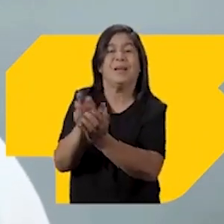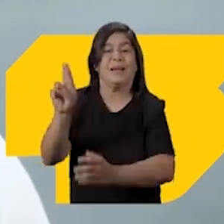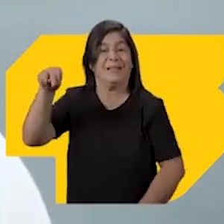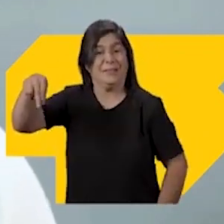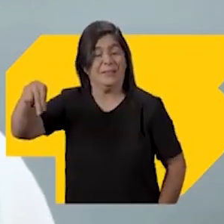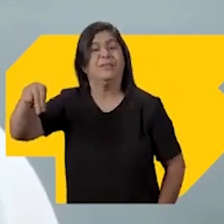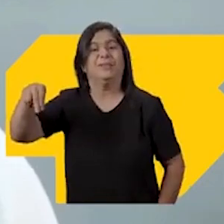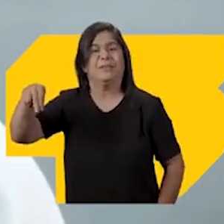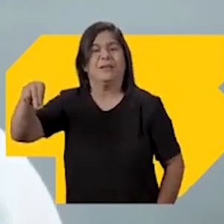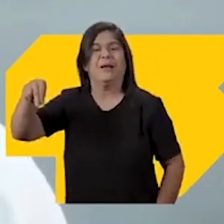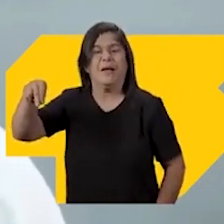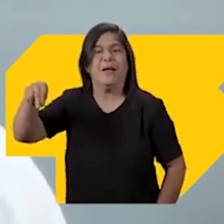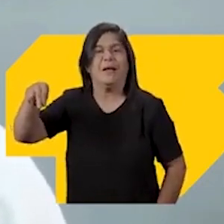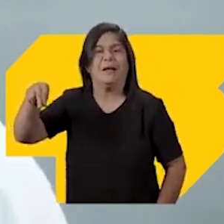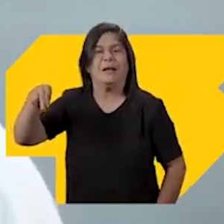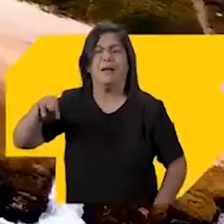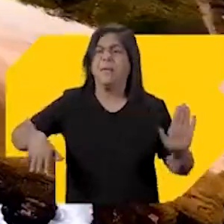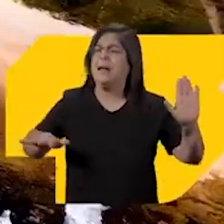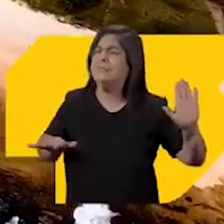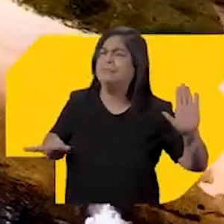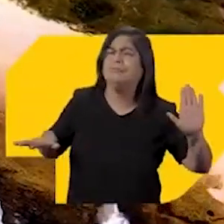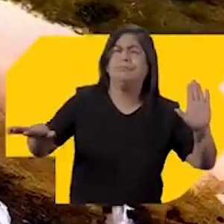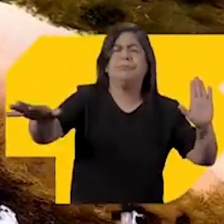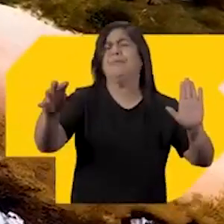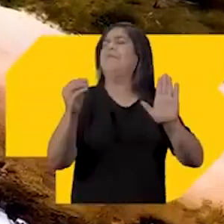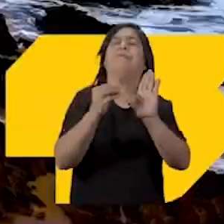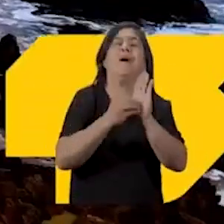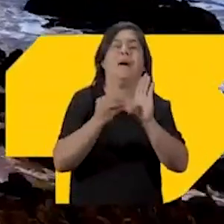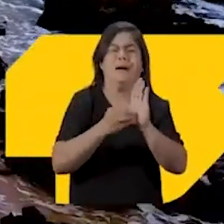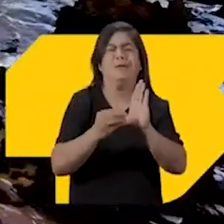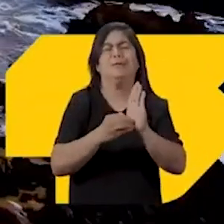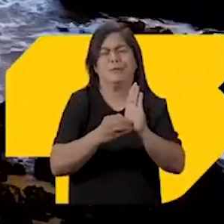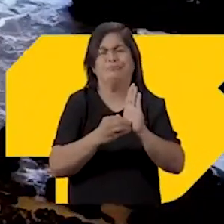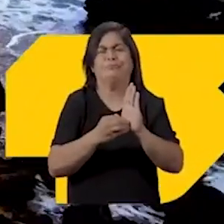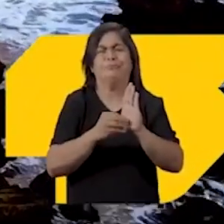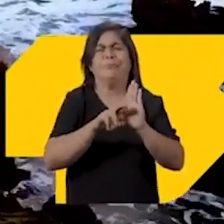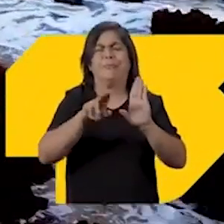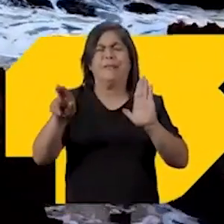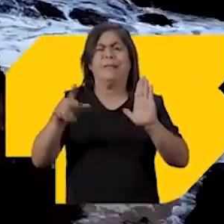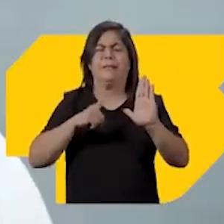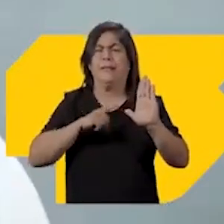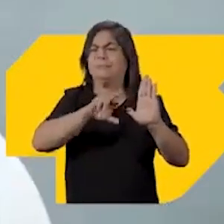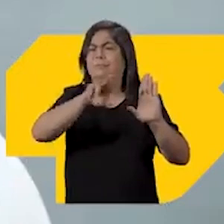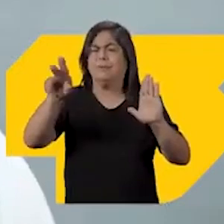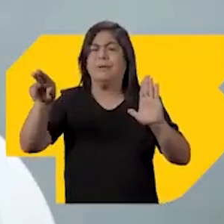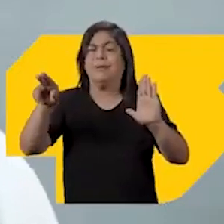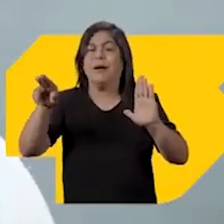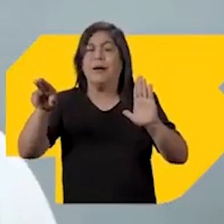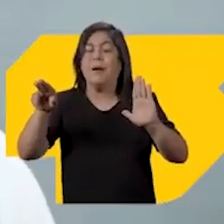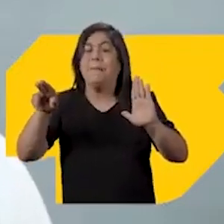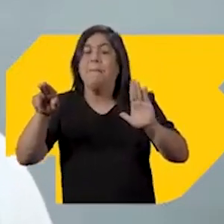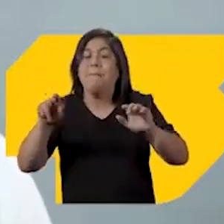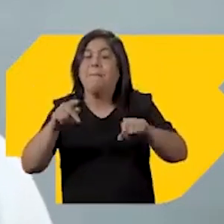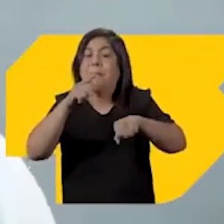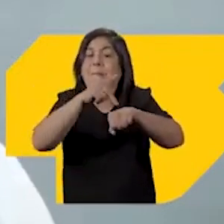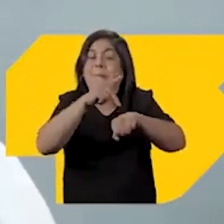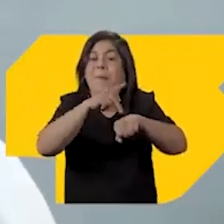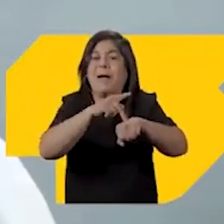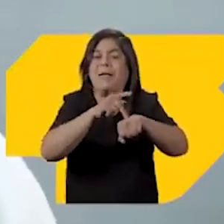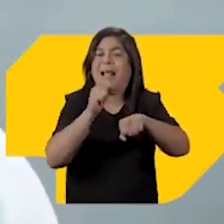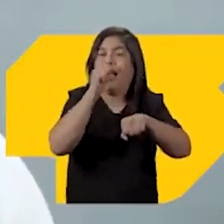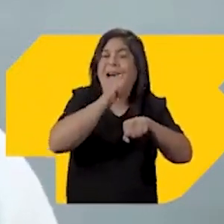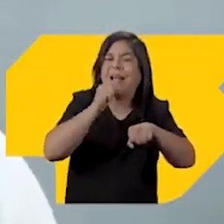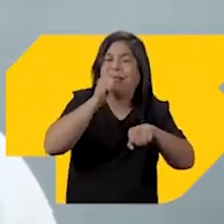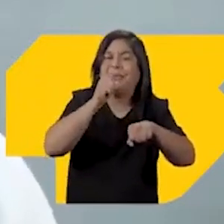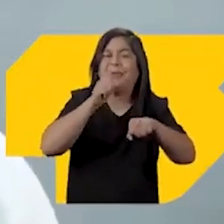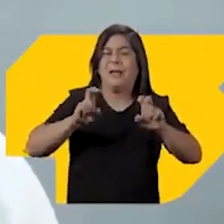do lado, como em Pernambuco e Rio Grande do Norte. Temos um litoral incrível e pouco explorado, mas temos também diversos atrativos como a Pedra da